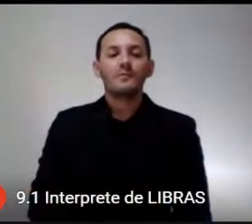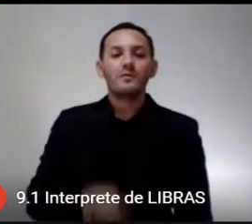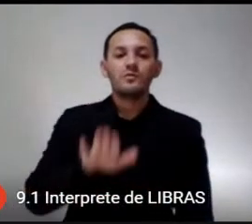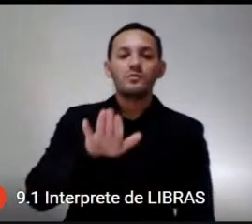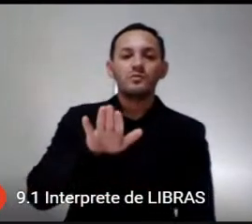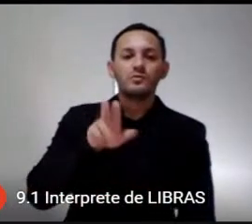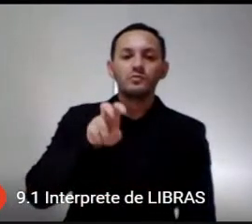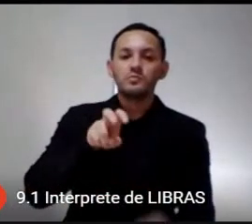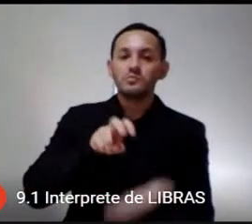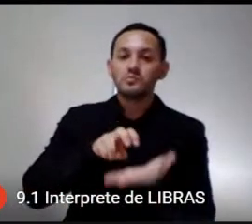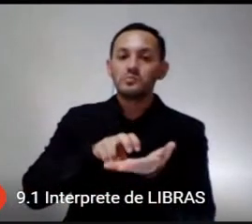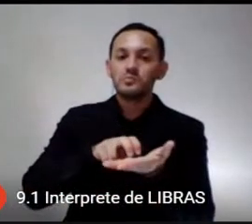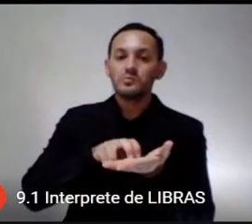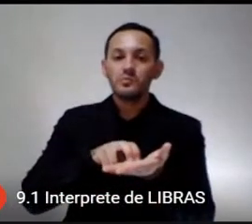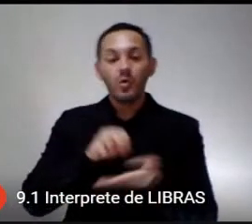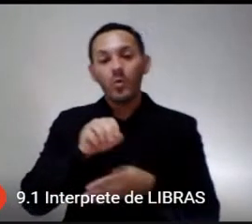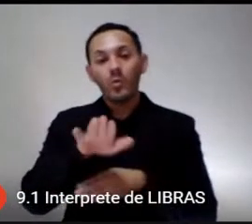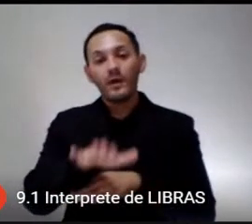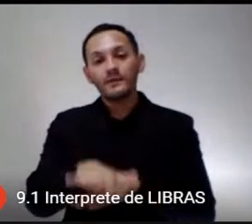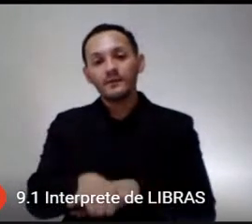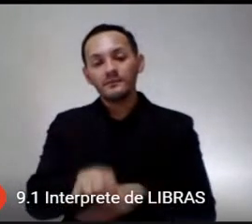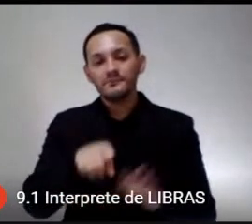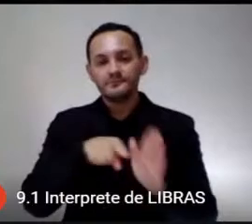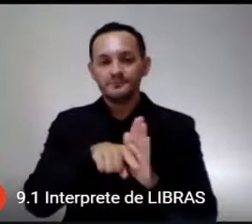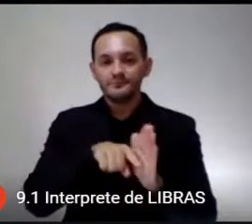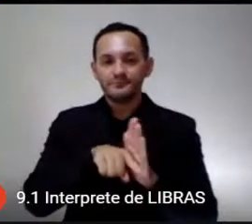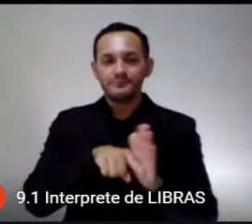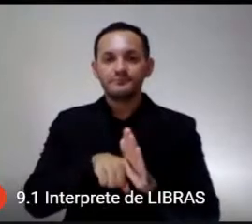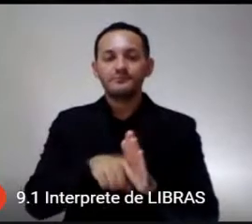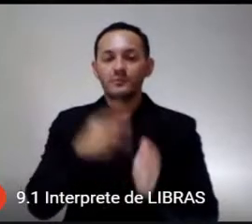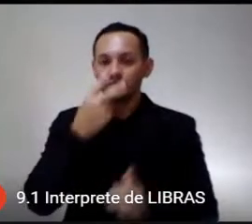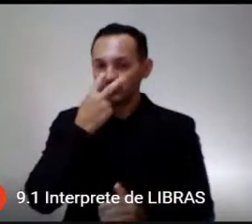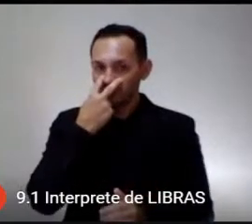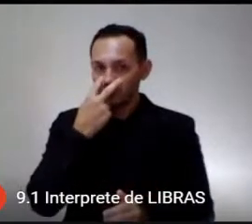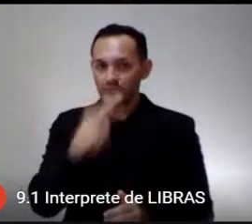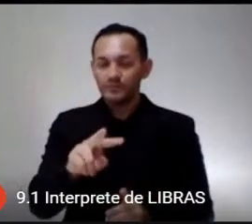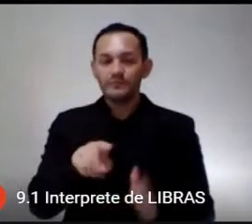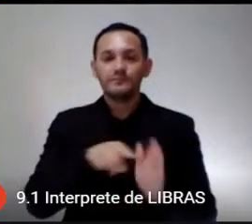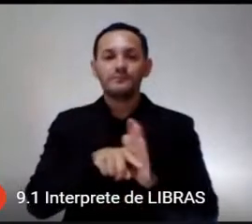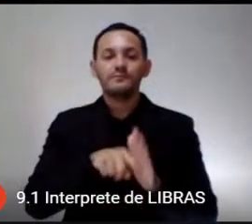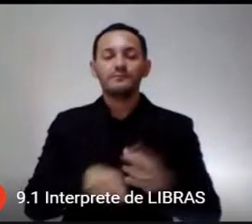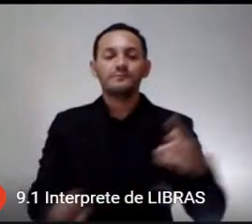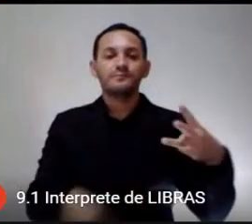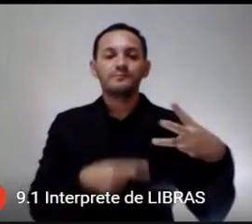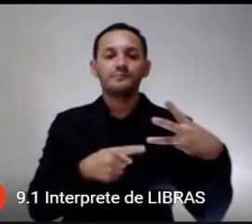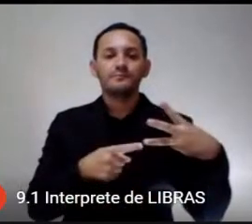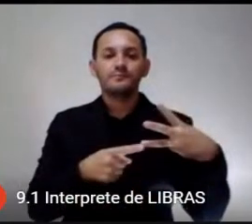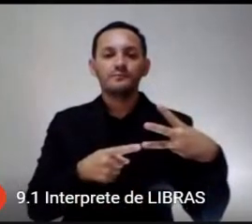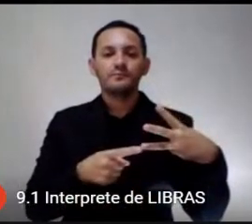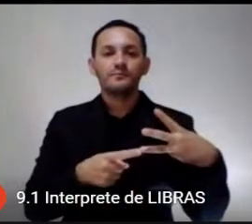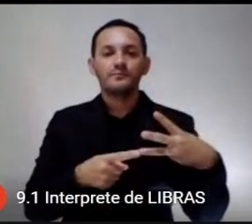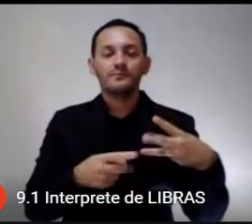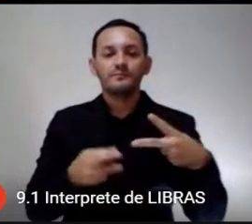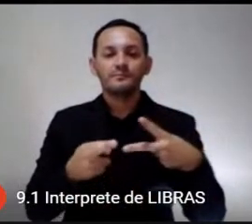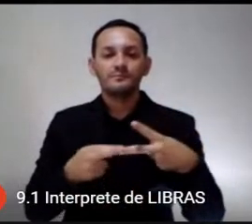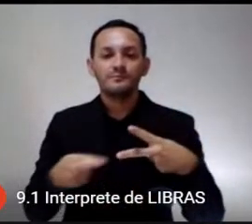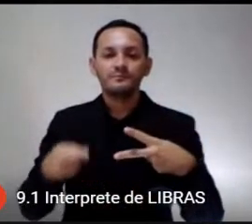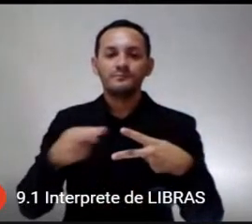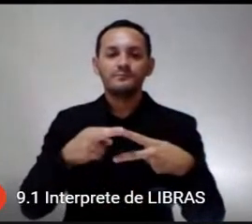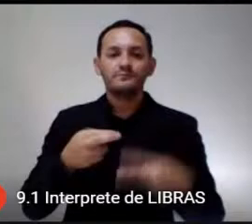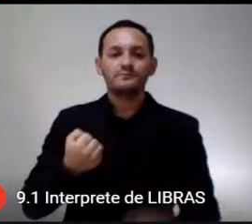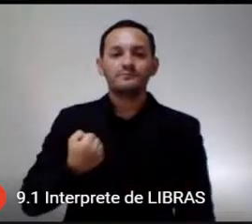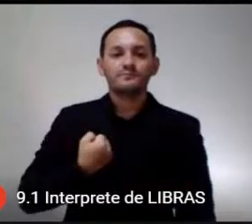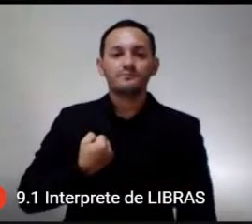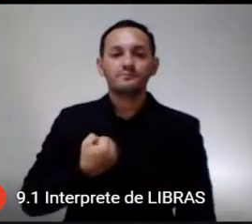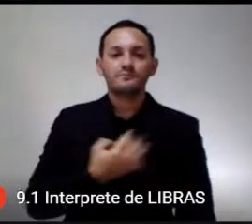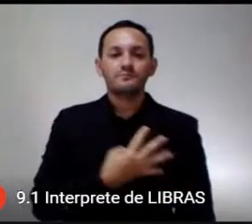até vai para uma melhor análise. Então, continua com vistas. O item de número 3 é o recurso eleitoral número